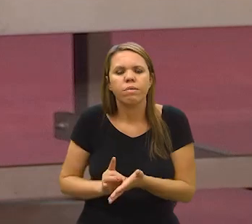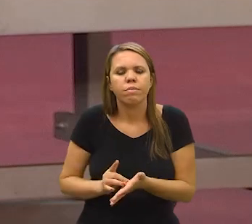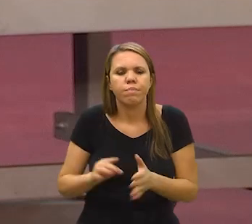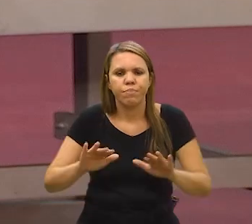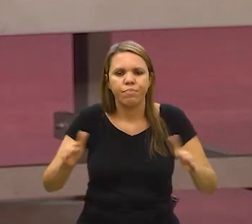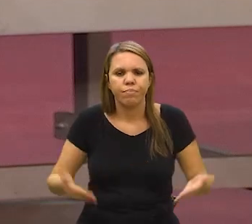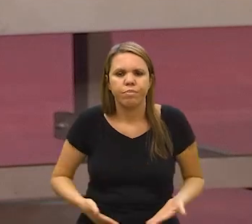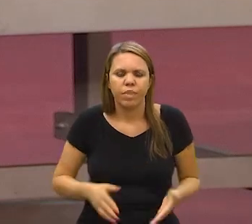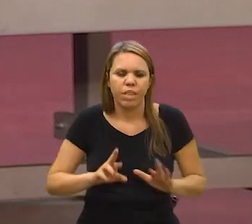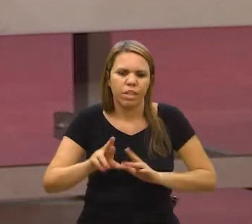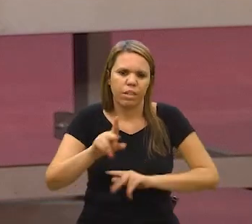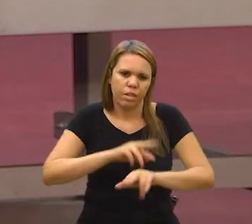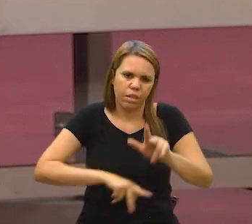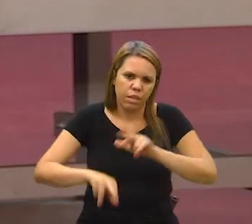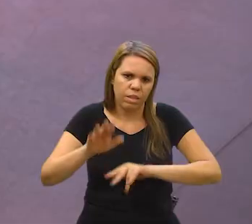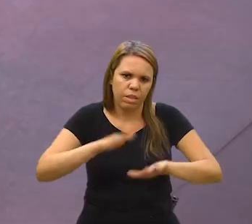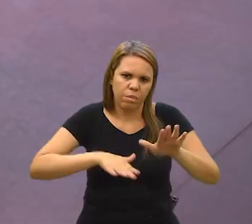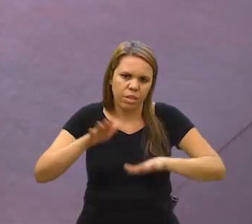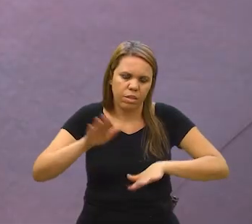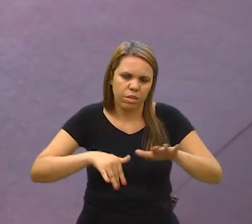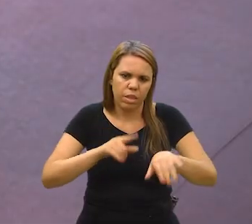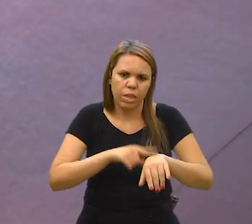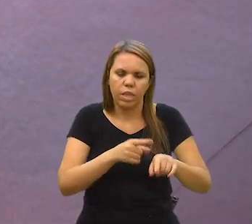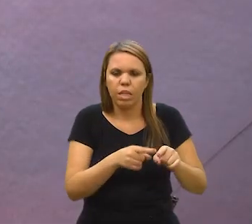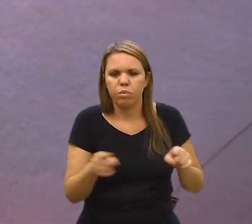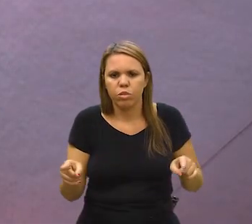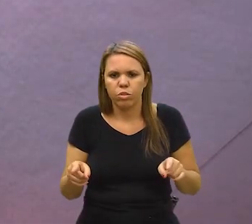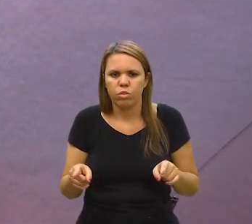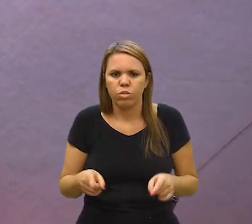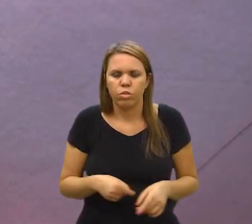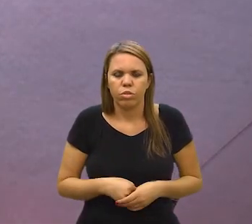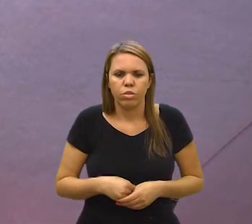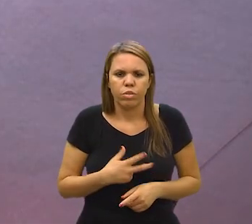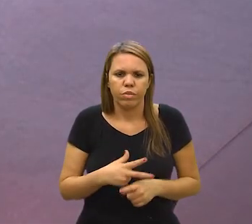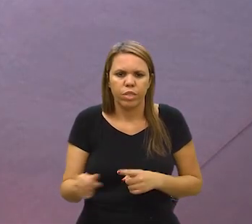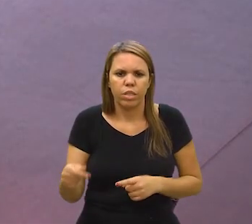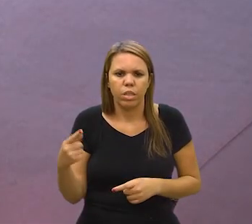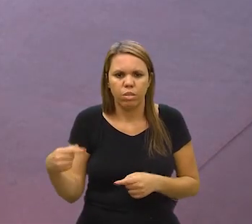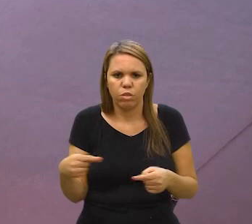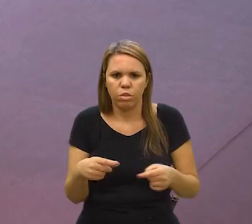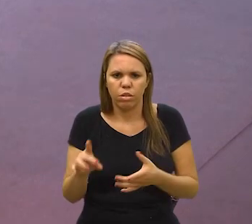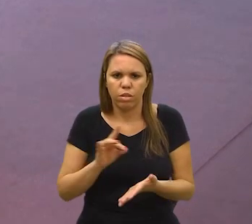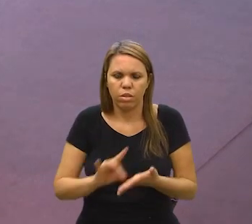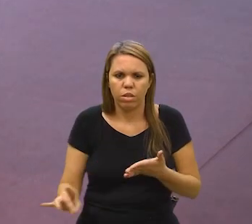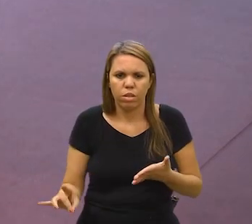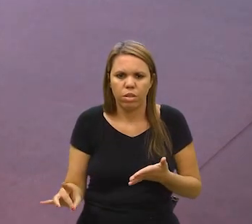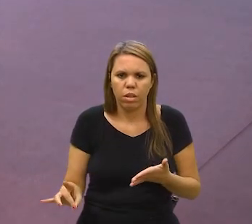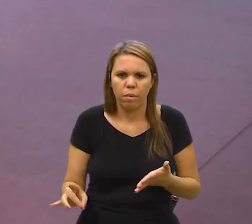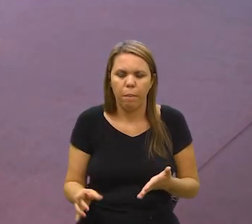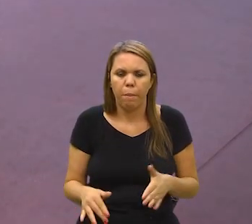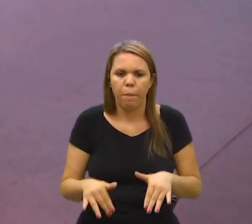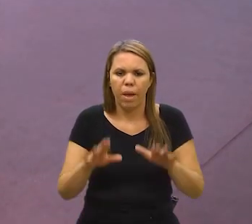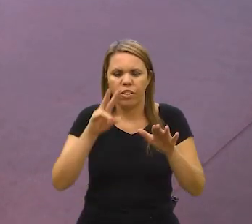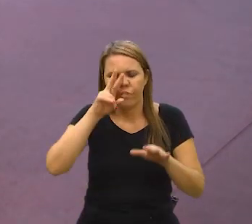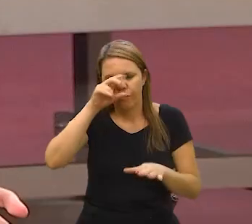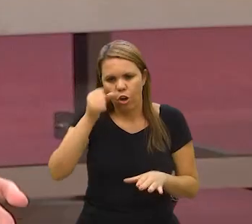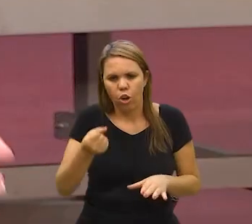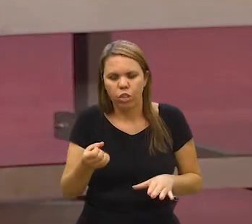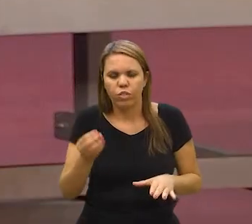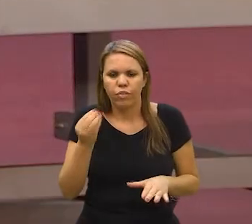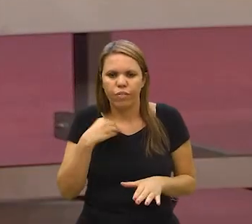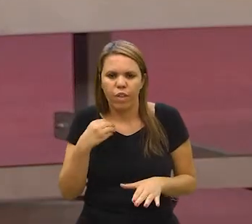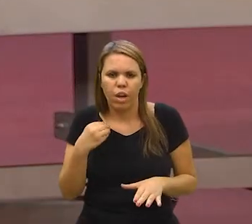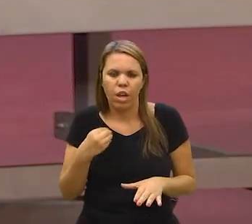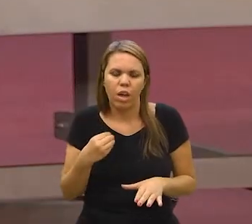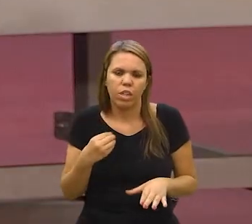efeito. O tênis de mesa tem muitas variações. E você está o tempo inteiro tentando ludibriar o seu adversário, se você põe mais efeito no saque, menos efeito, se você